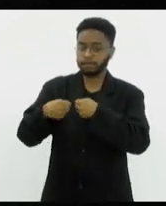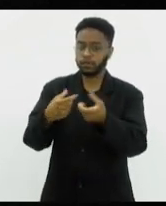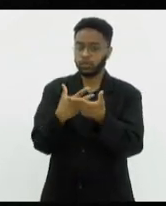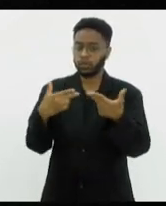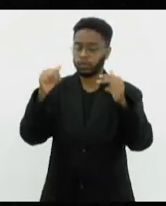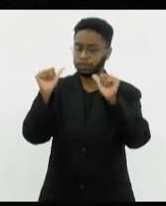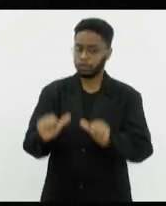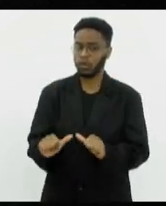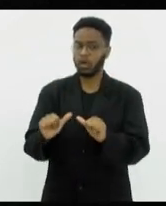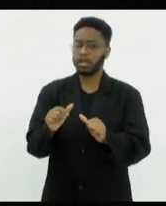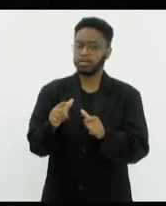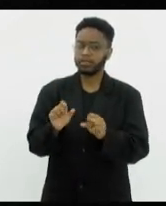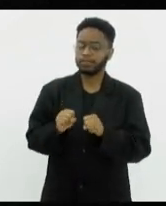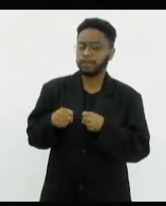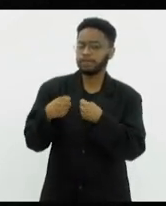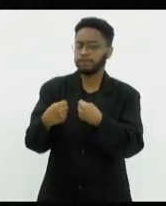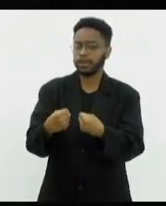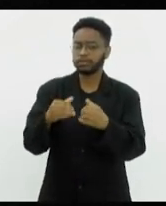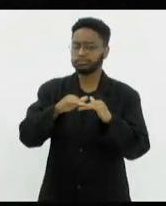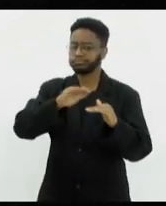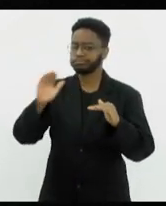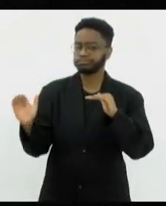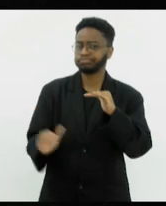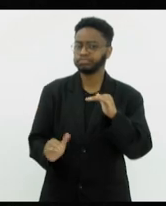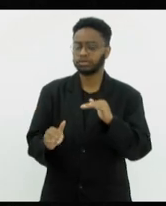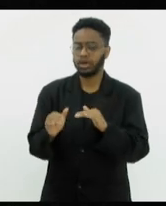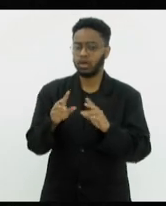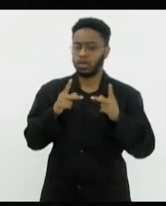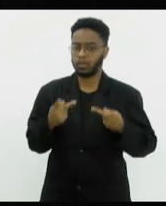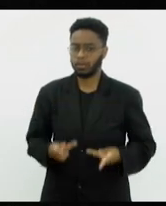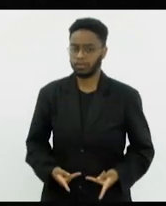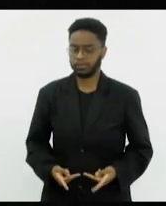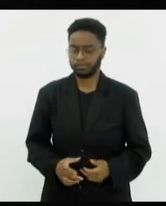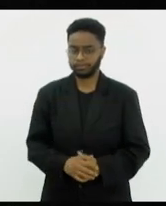pior, defende a escória da humanidade.